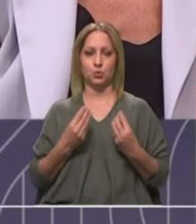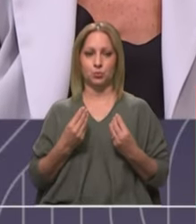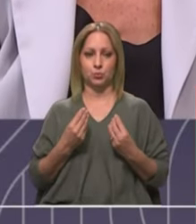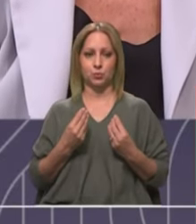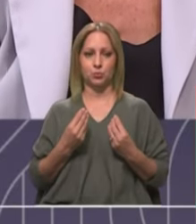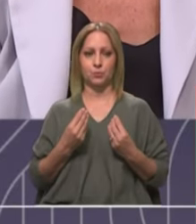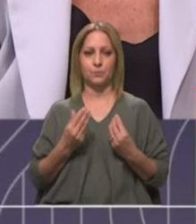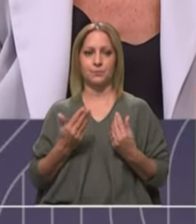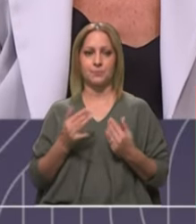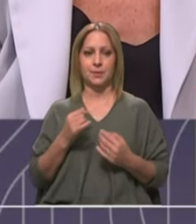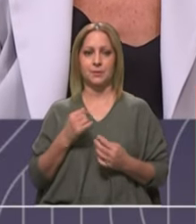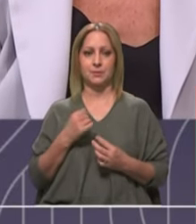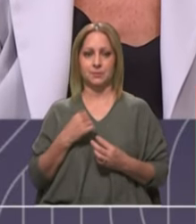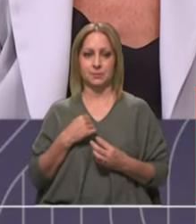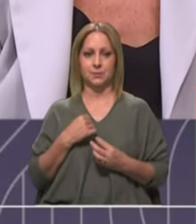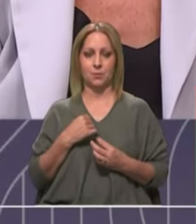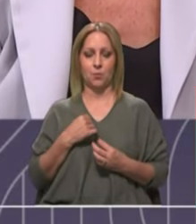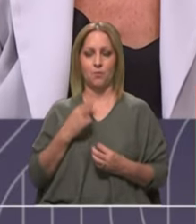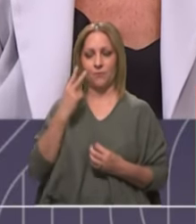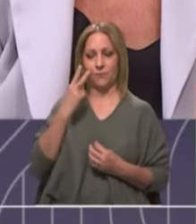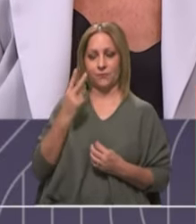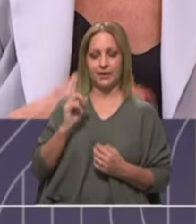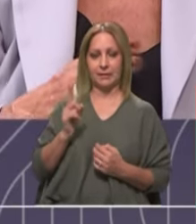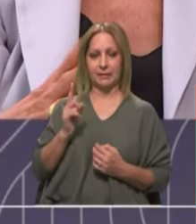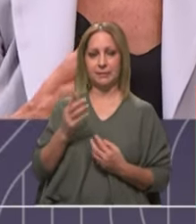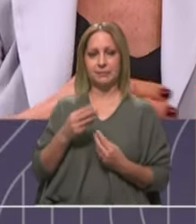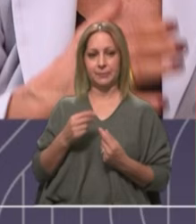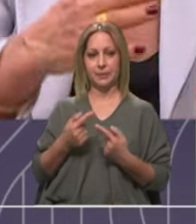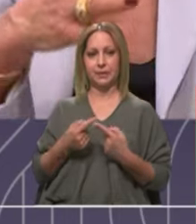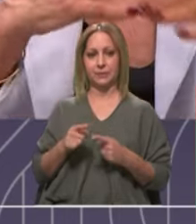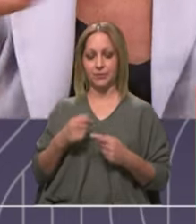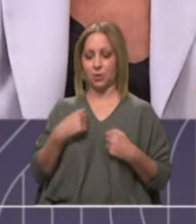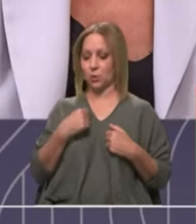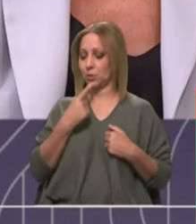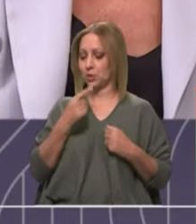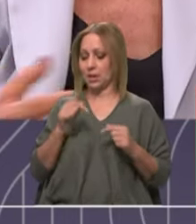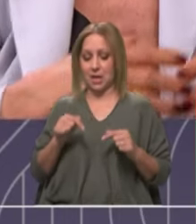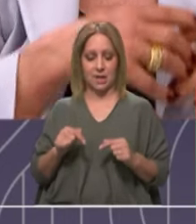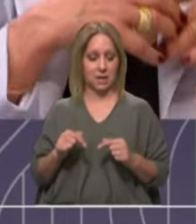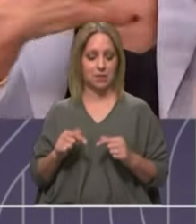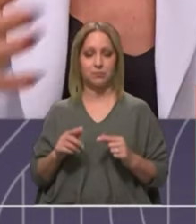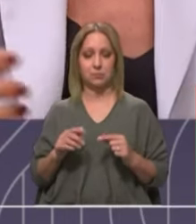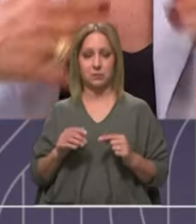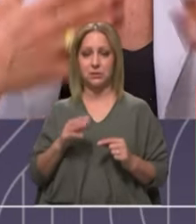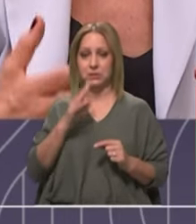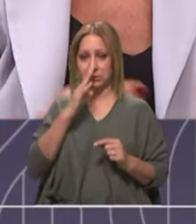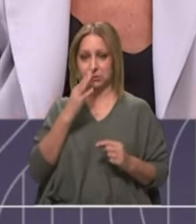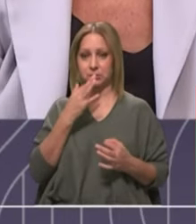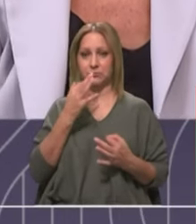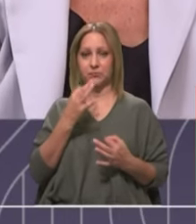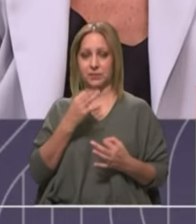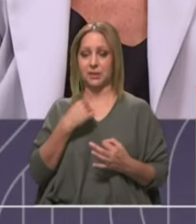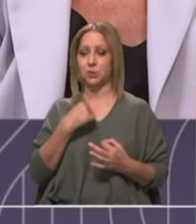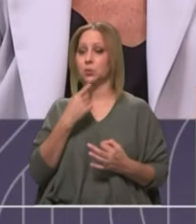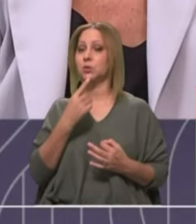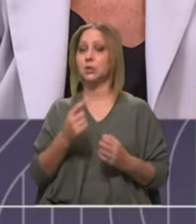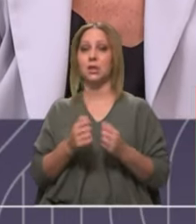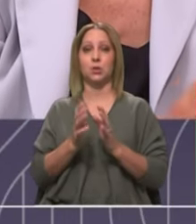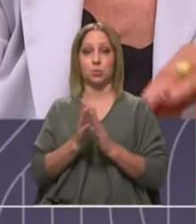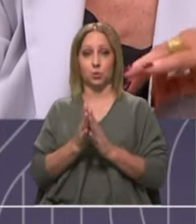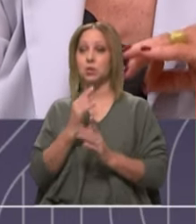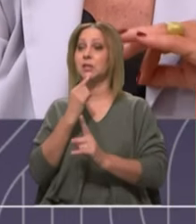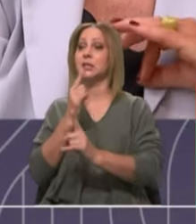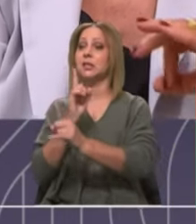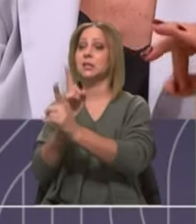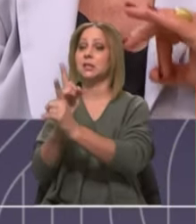eh fii a olhar para ele de uma outra forma ah isso não tenho dúvidas em eu dizer aqui e digo a qualquer pessoa e até a ele eh porque